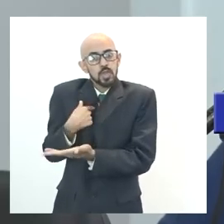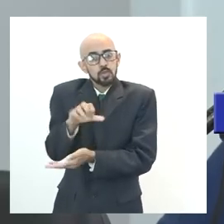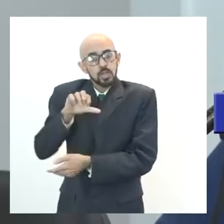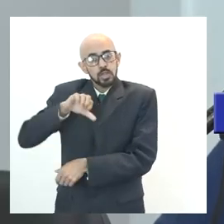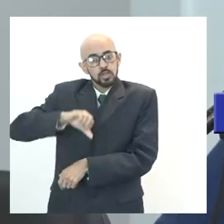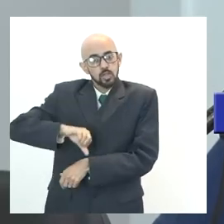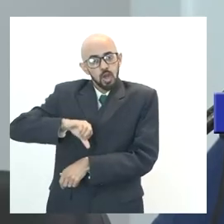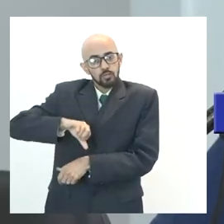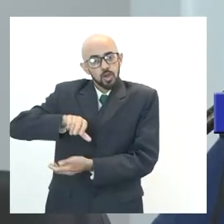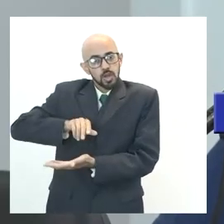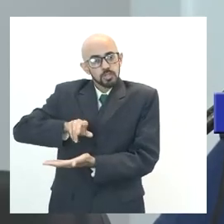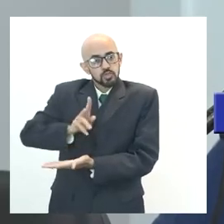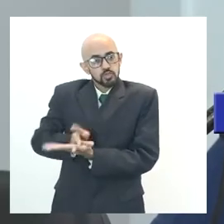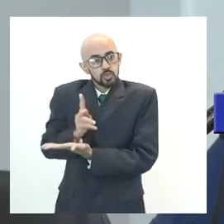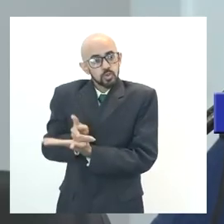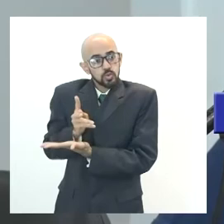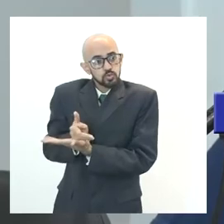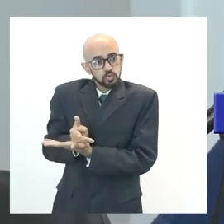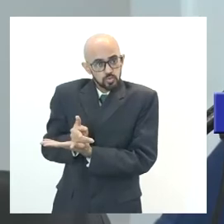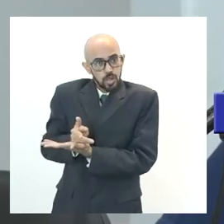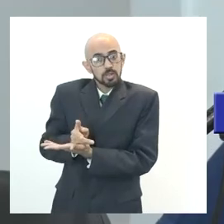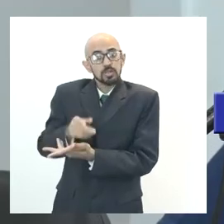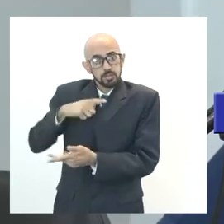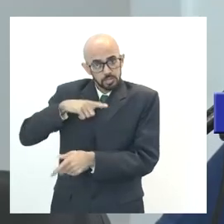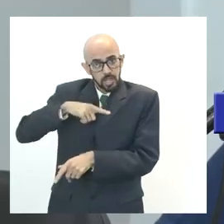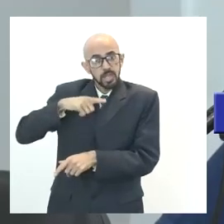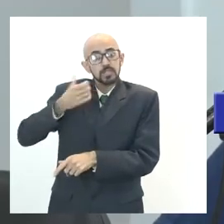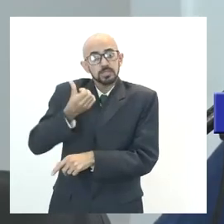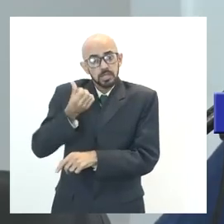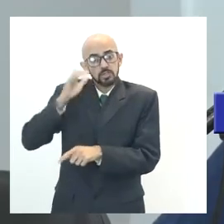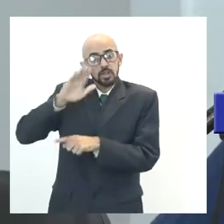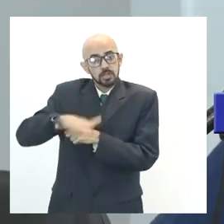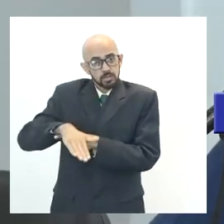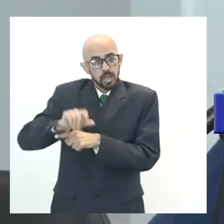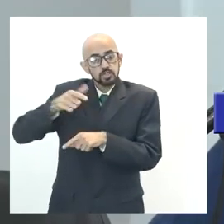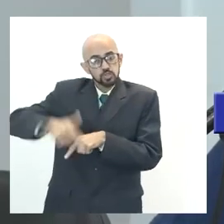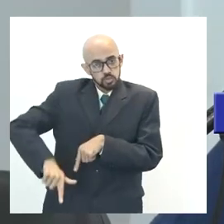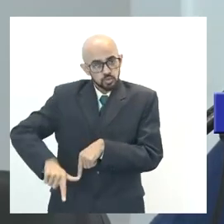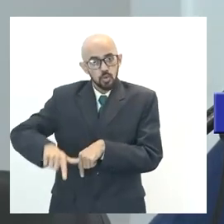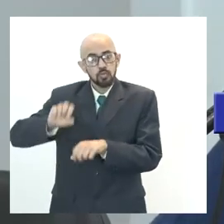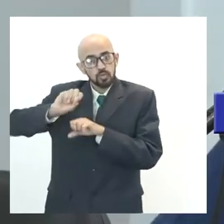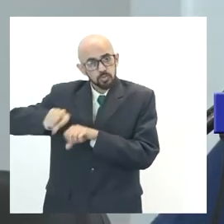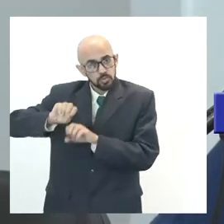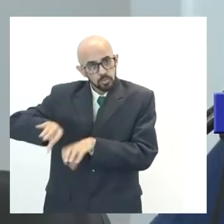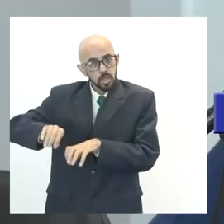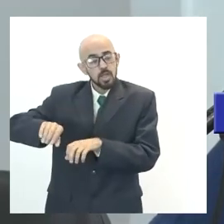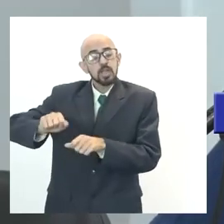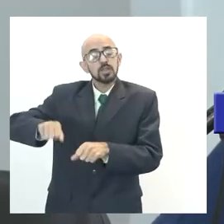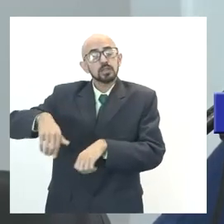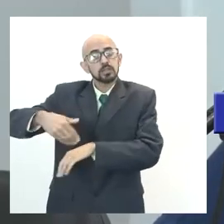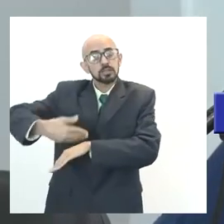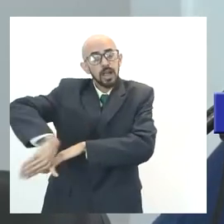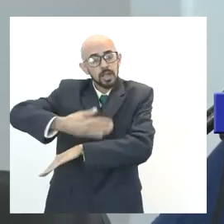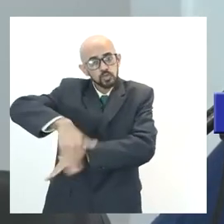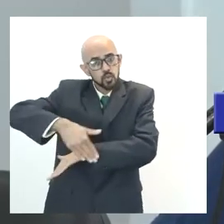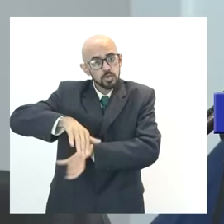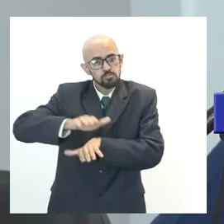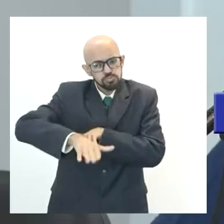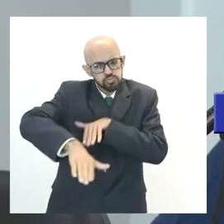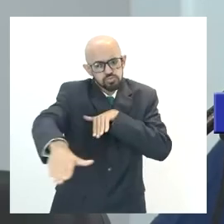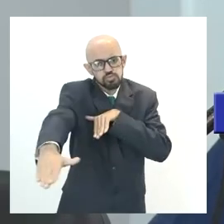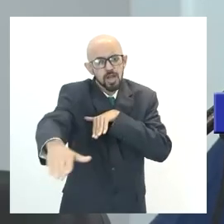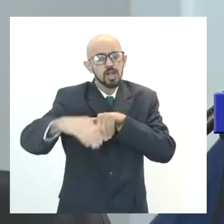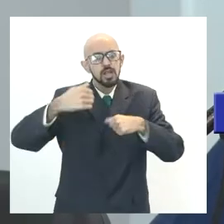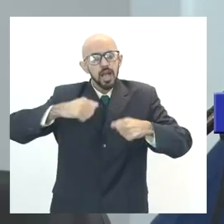manhã e vou continuar tem debate mais tarde 6:00 da tarde então a rua Quando acontecer e nós estaremos